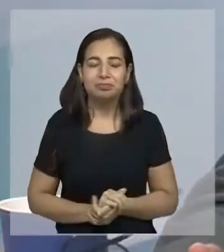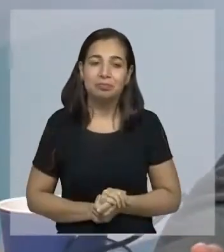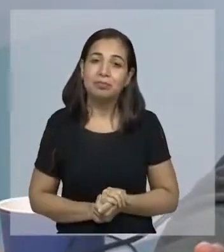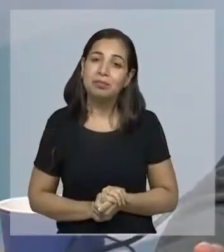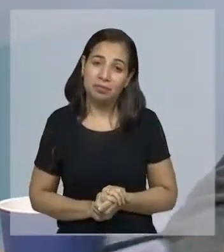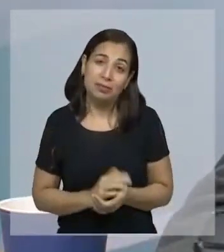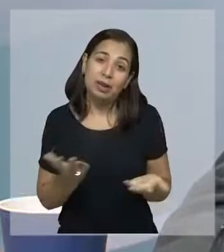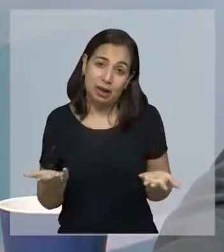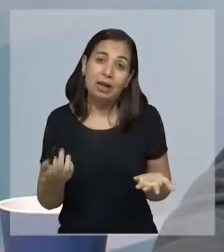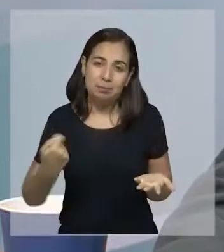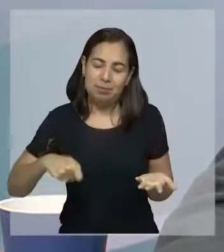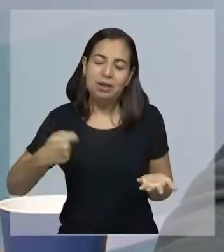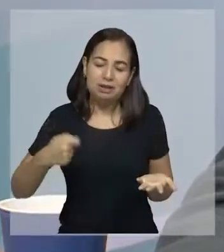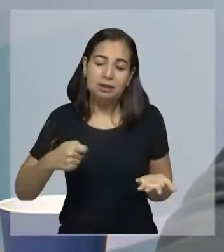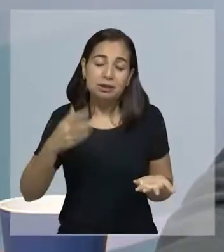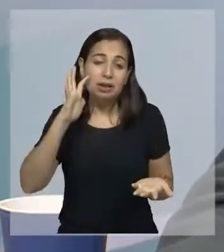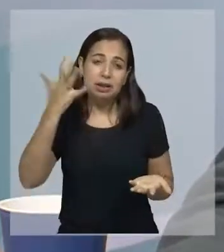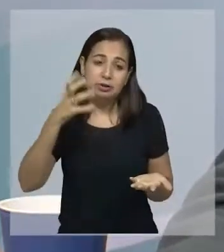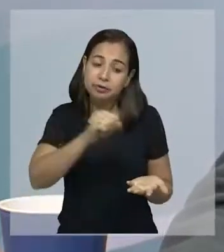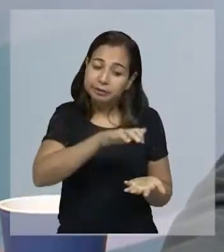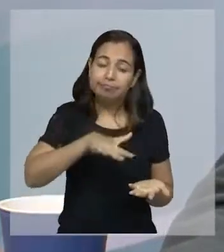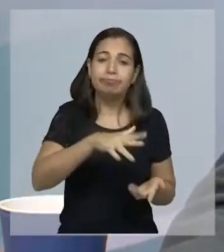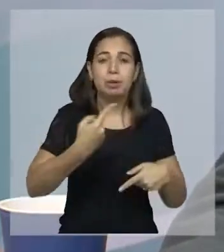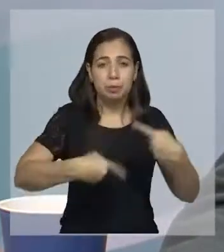só tem esse caminho. Né? E